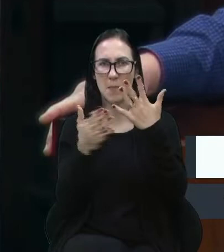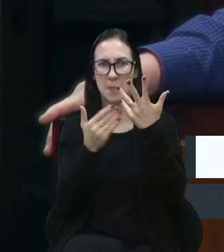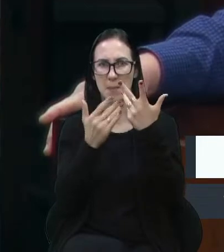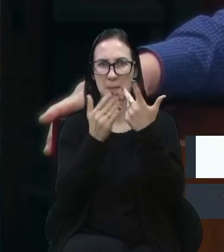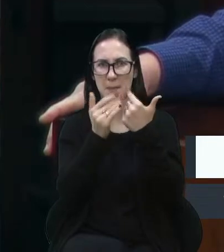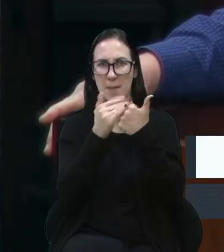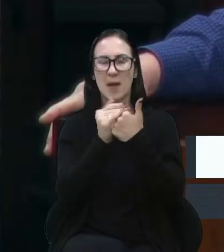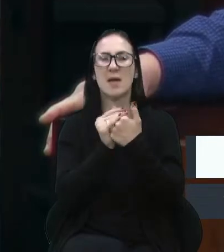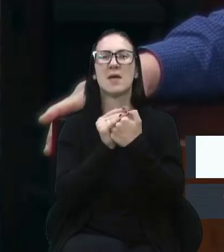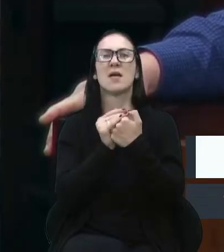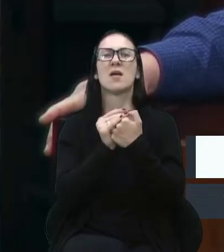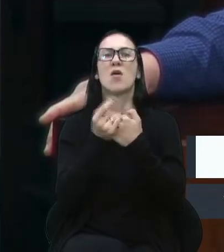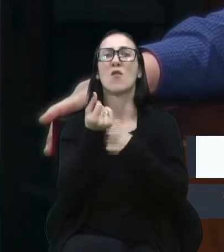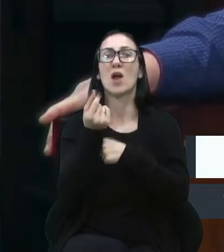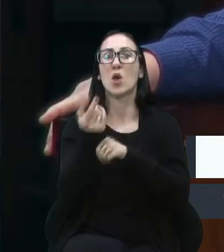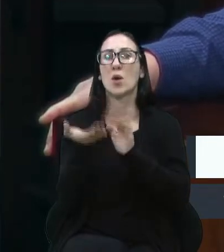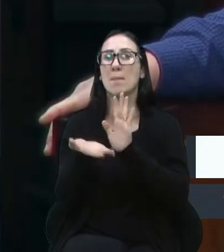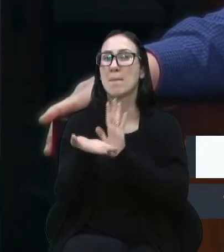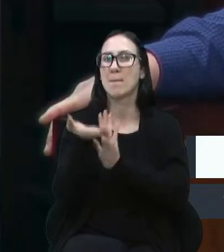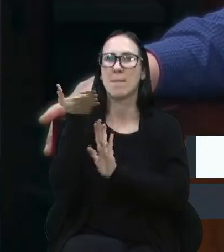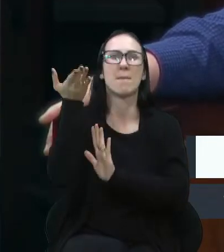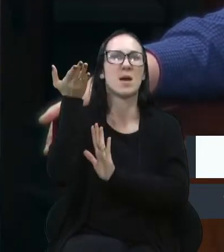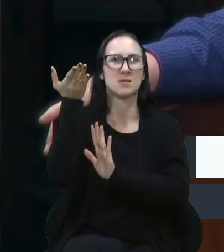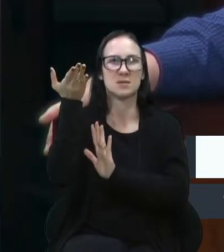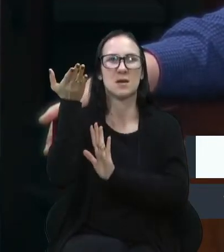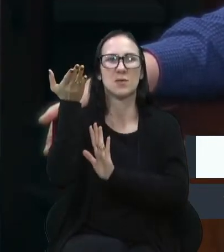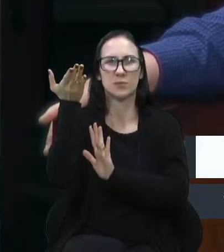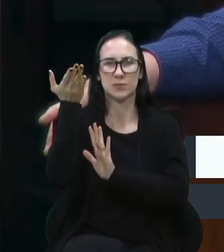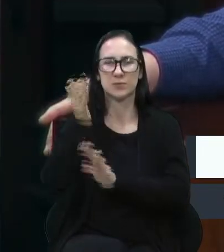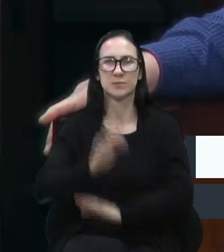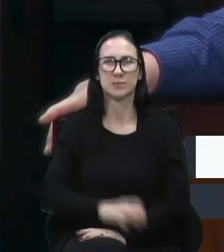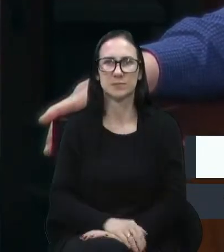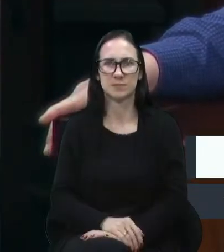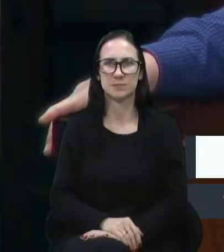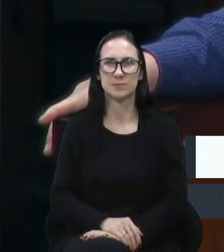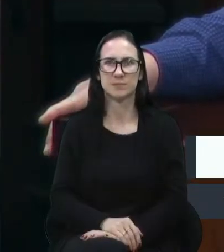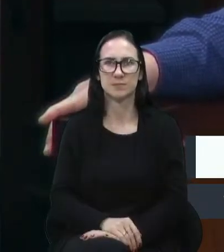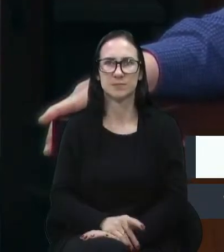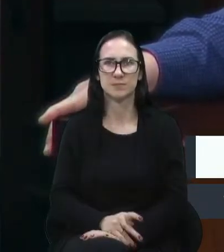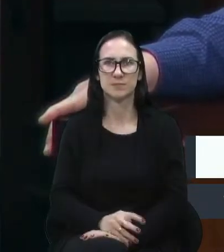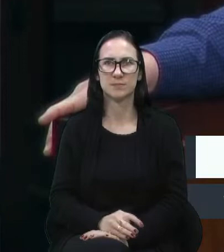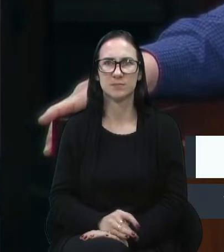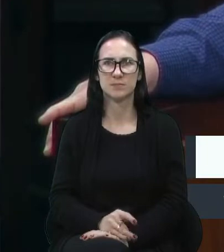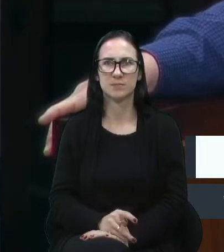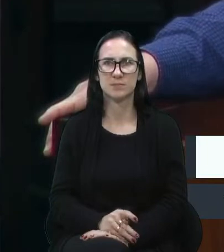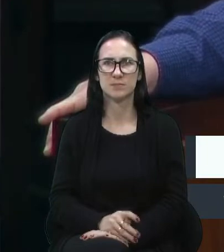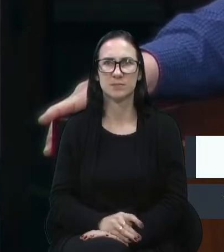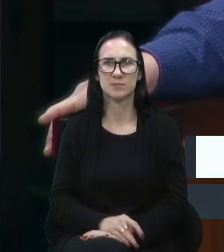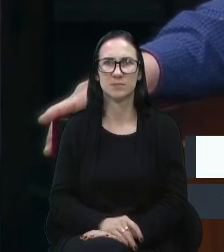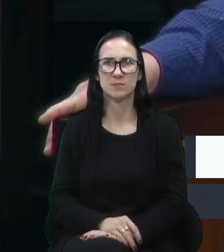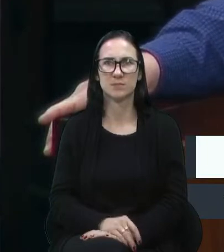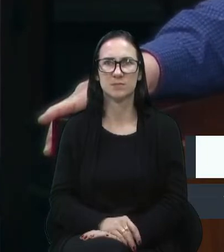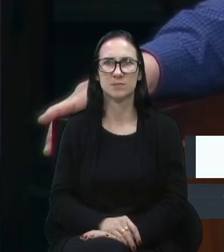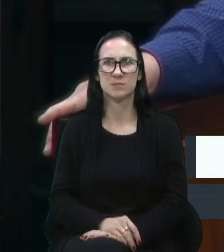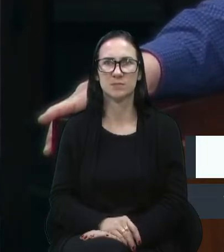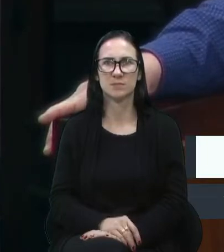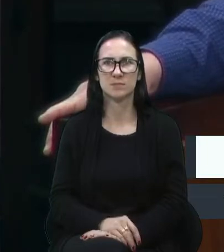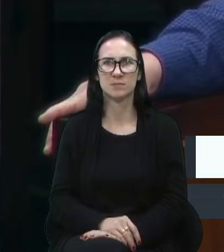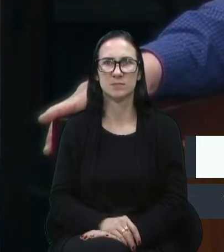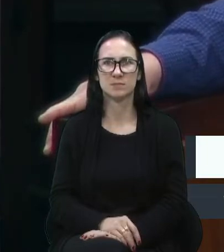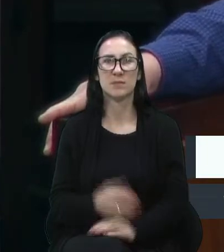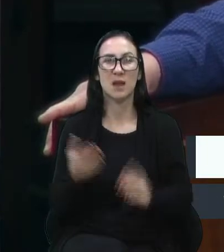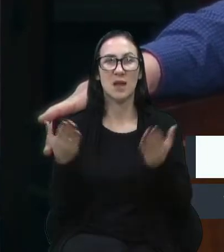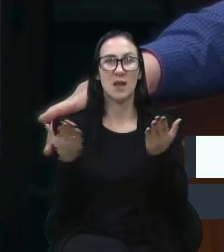valor estaria ainda mais alto do que está no dia, hoje em dia. Dizer que agora faço